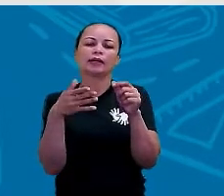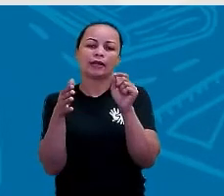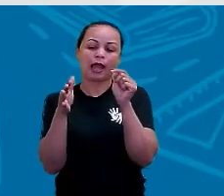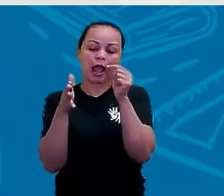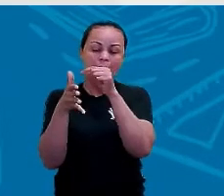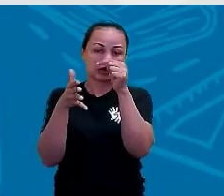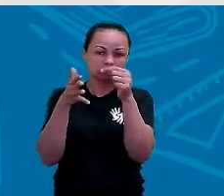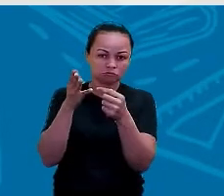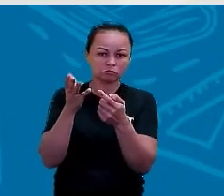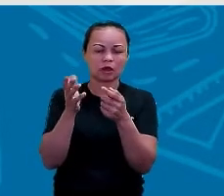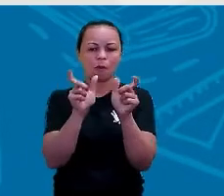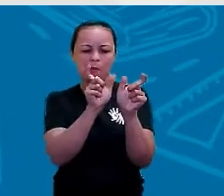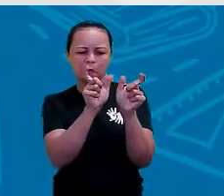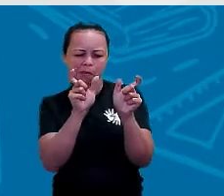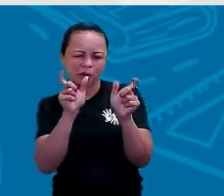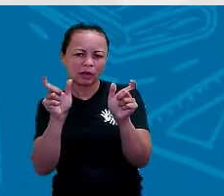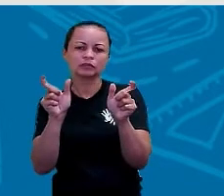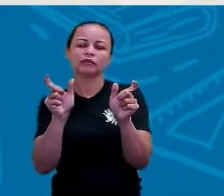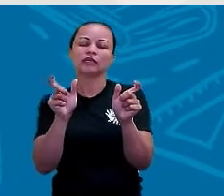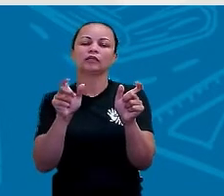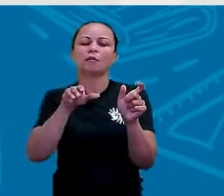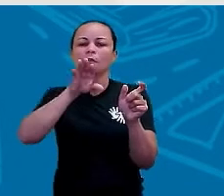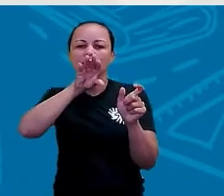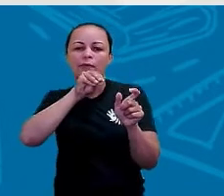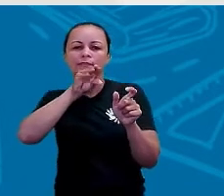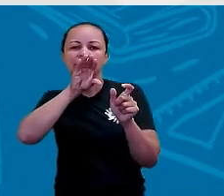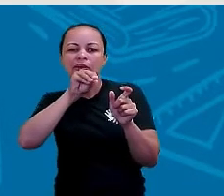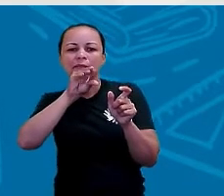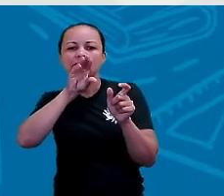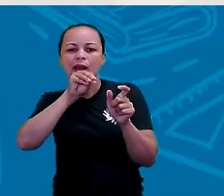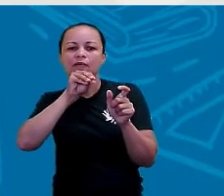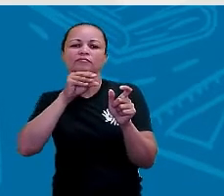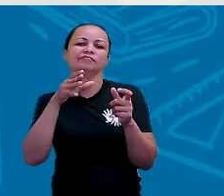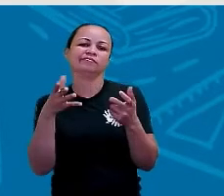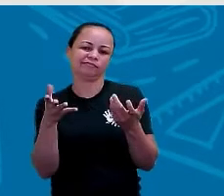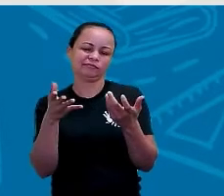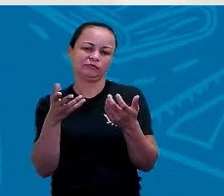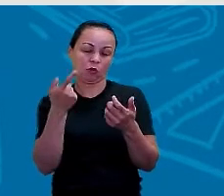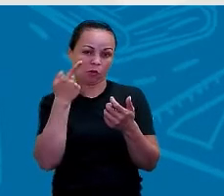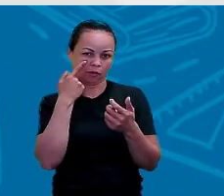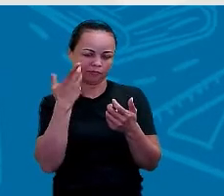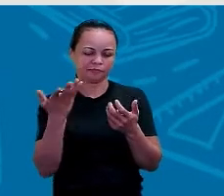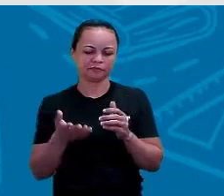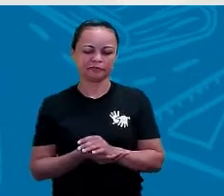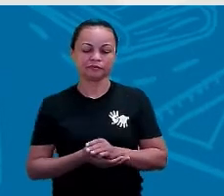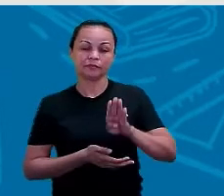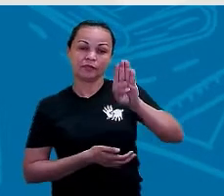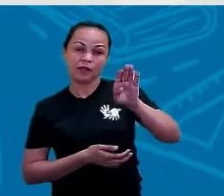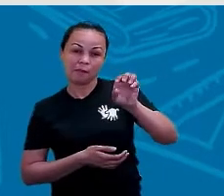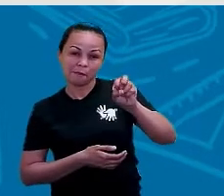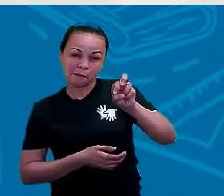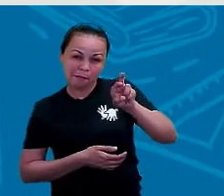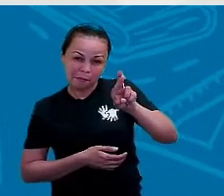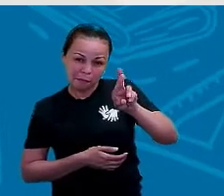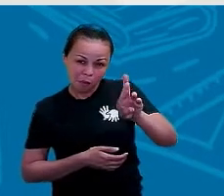é quantas vezes eu abro a boca para falar a palavra borboleta. Vejam. Bor.